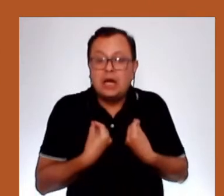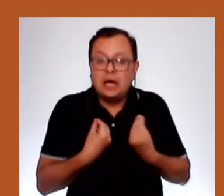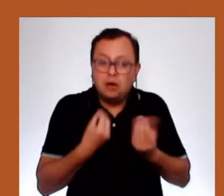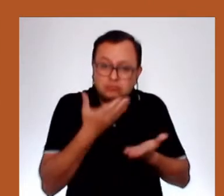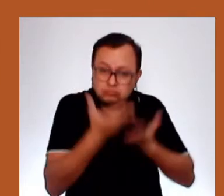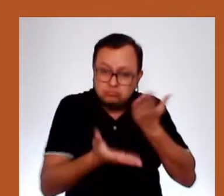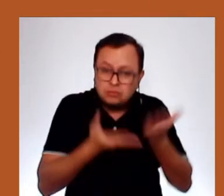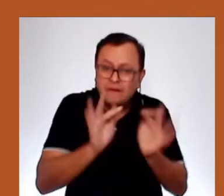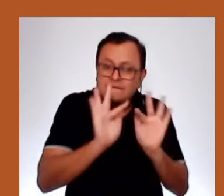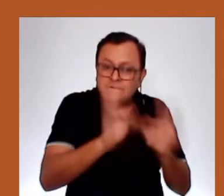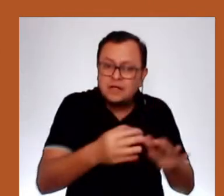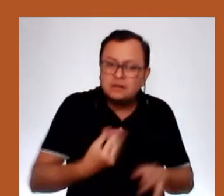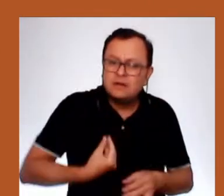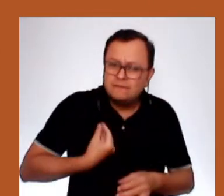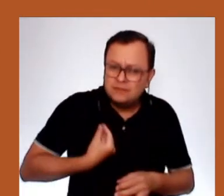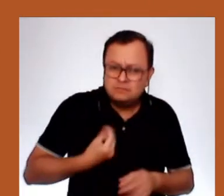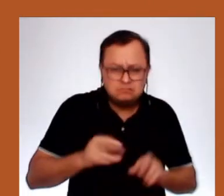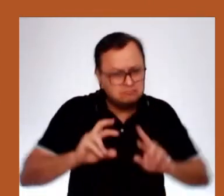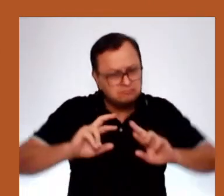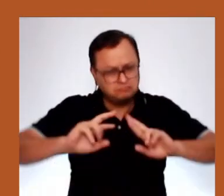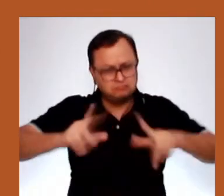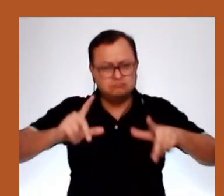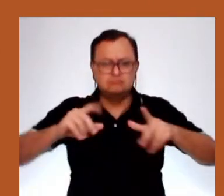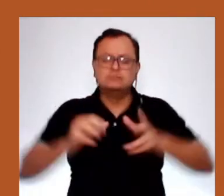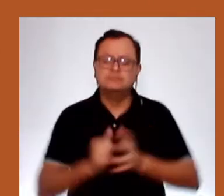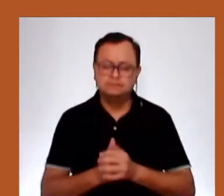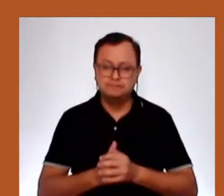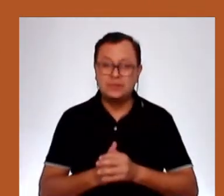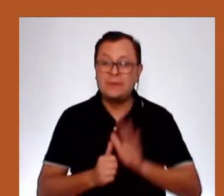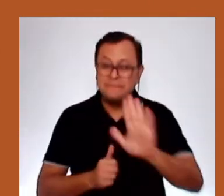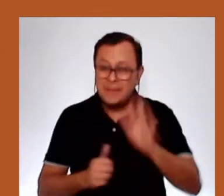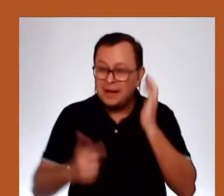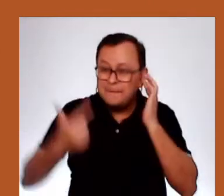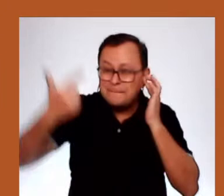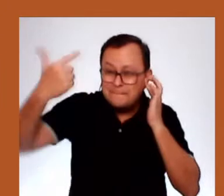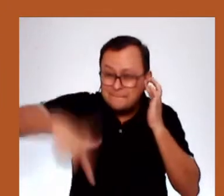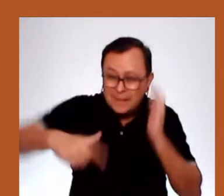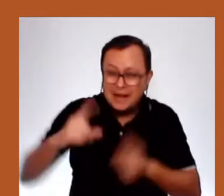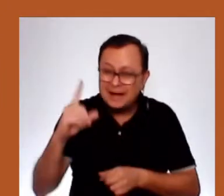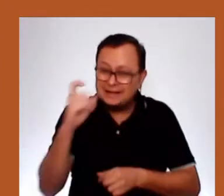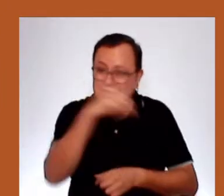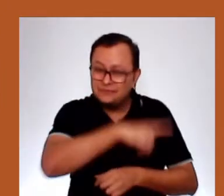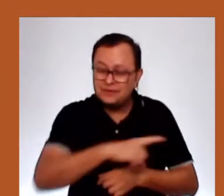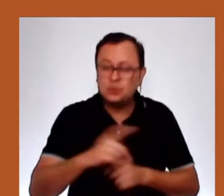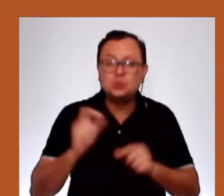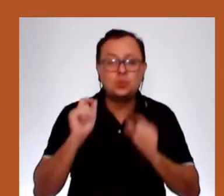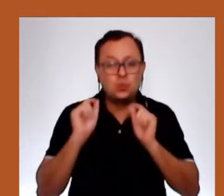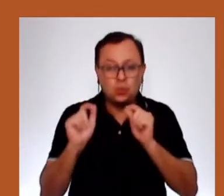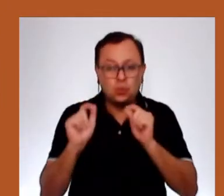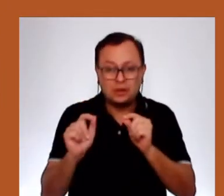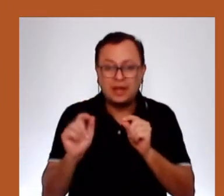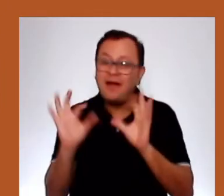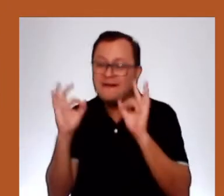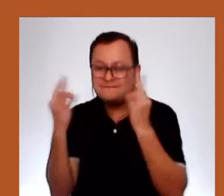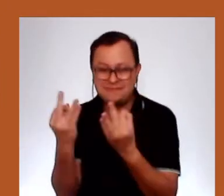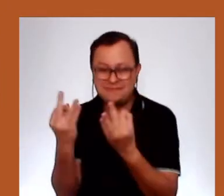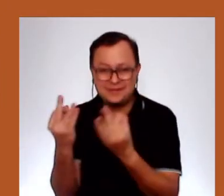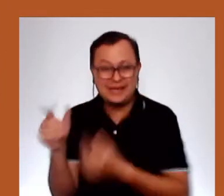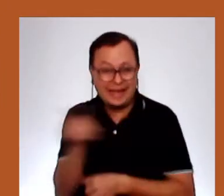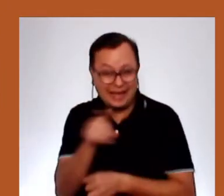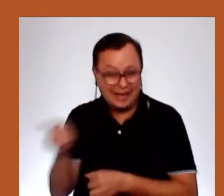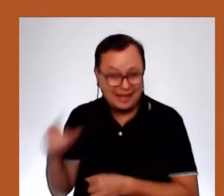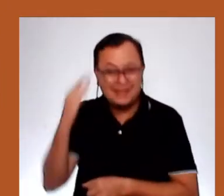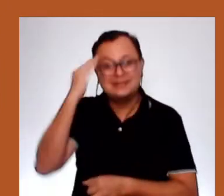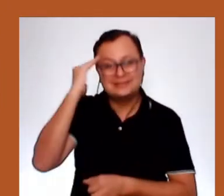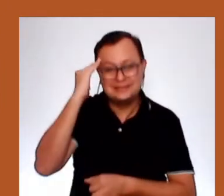diferente. Mas mais complicado ainda era a família entender exatamente quais eram aqueles termos, né? O que